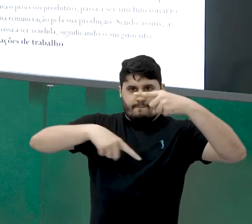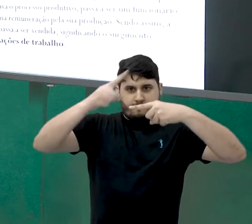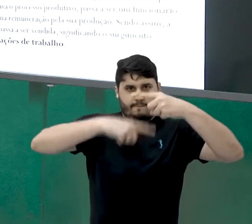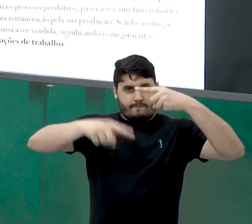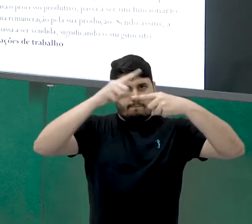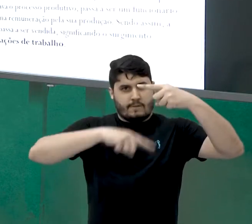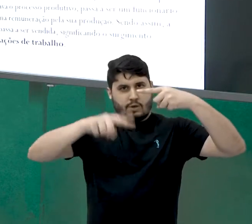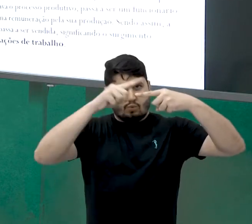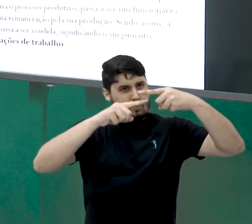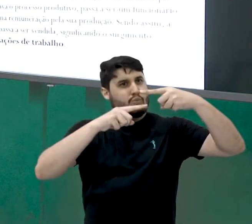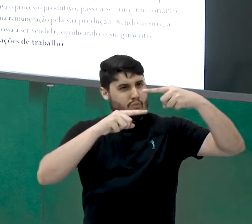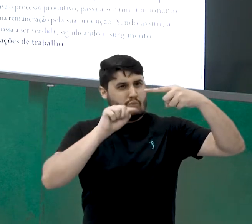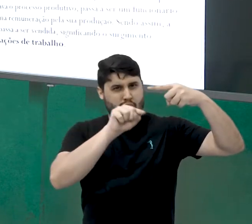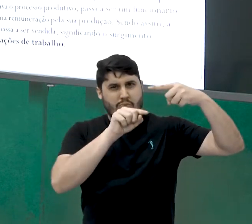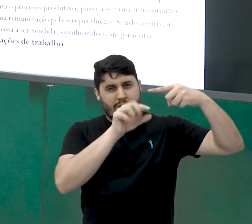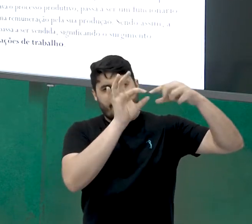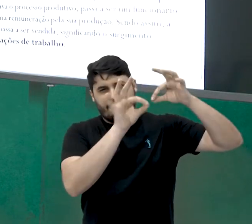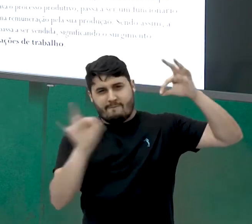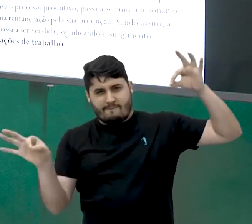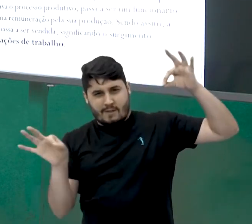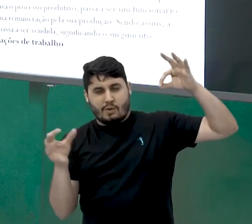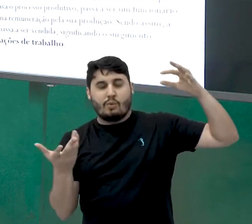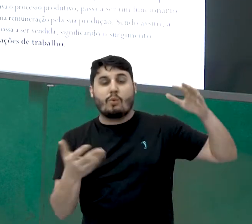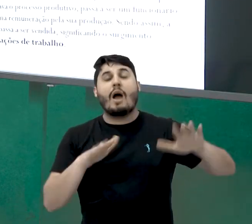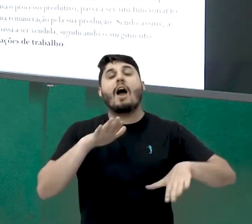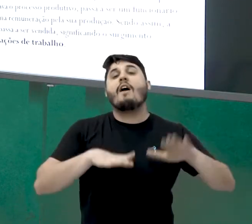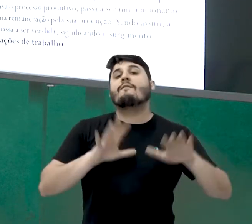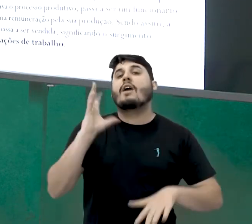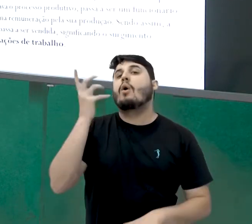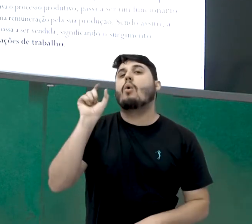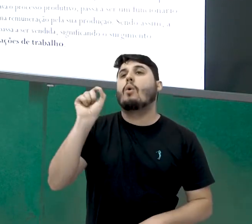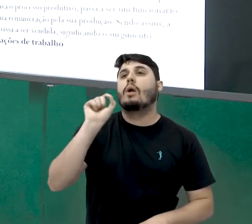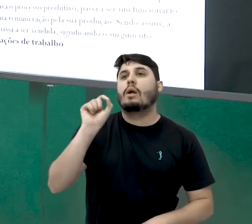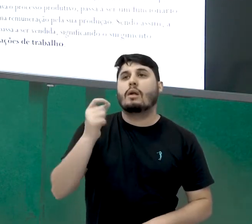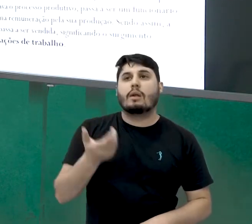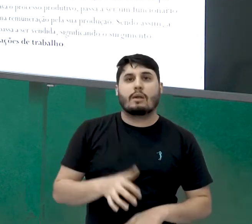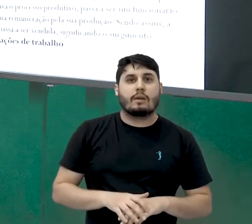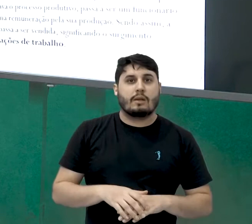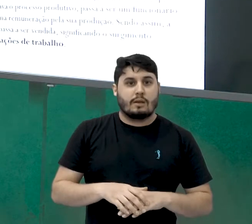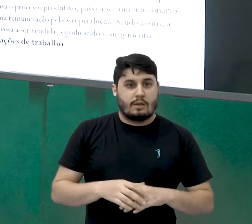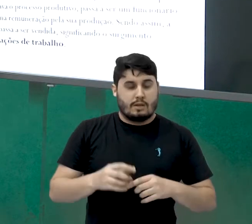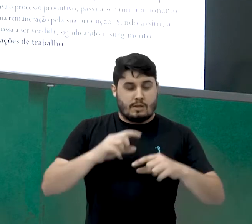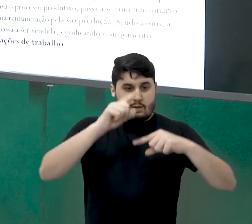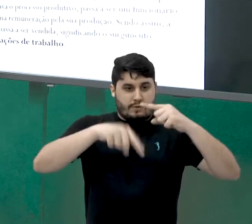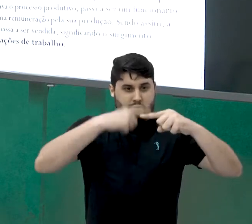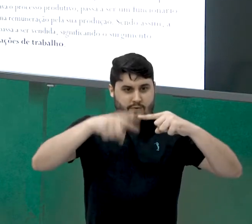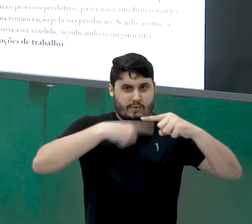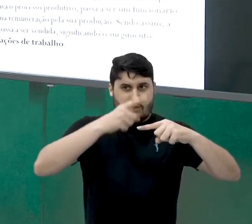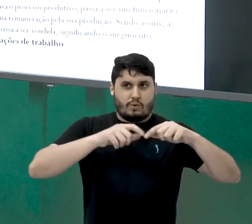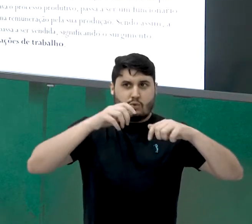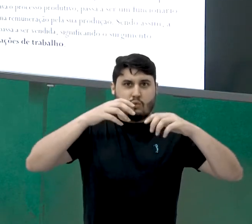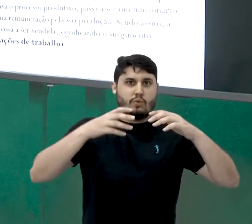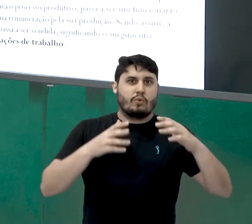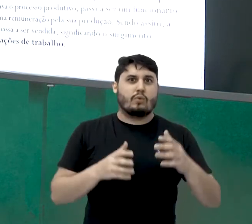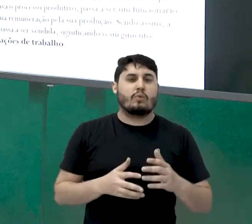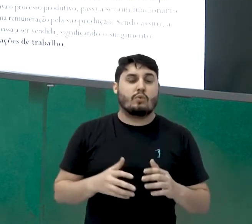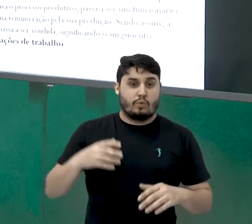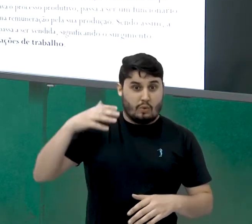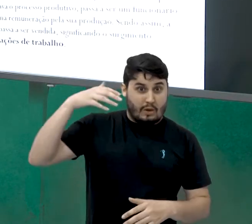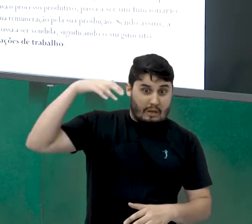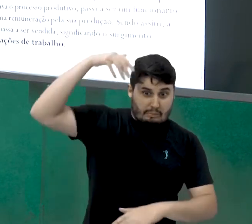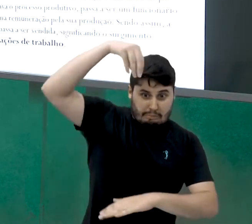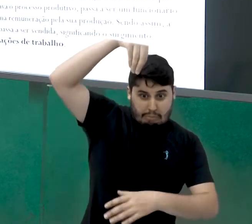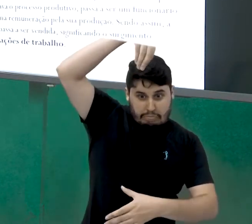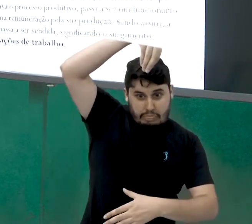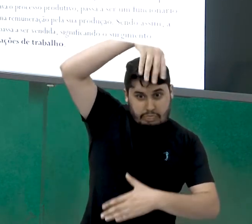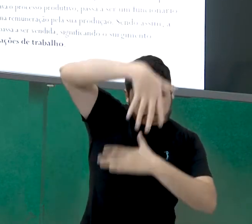poder fazer a manta de tecido. Aí, às vezes, os rolos de fio caíam por trás das máquinas e as máquinas funcionavam com pistões.